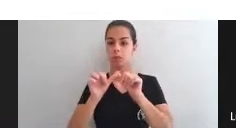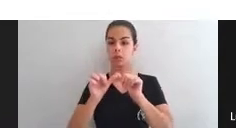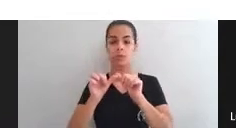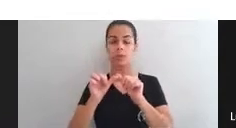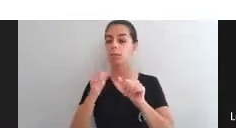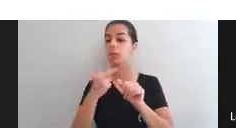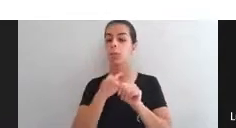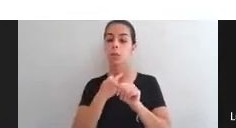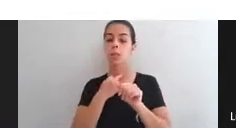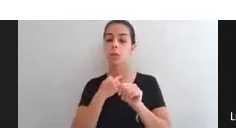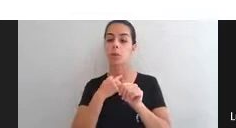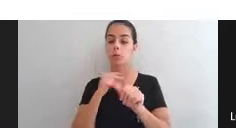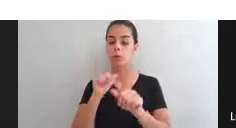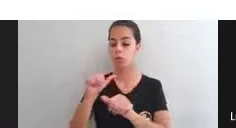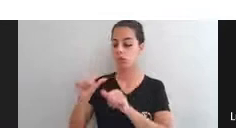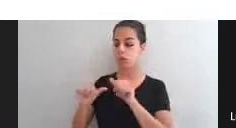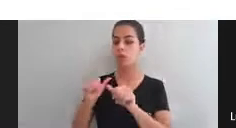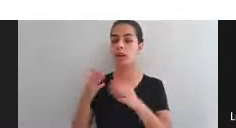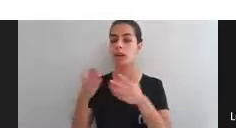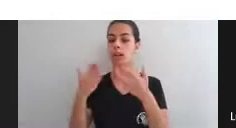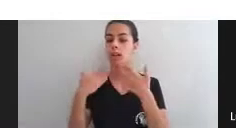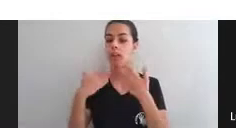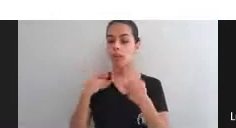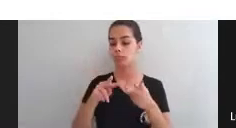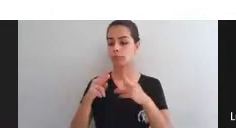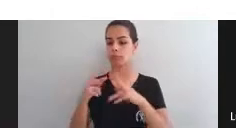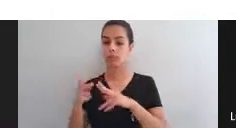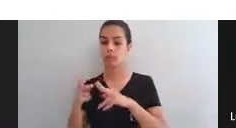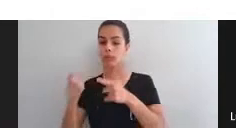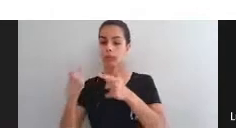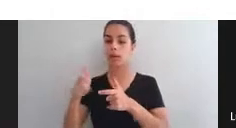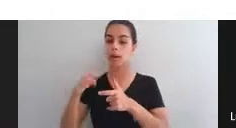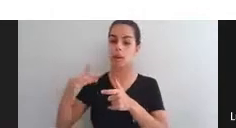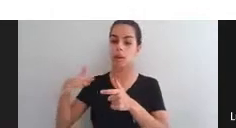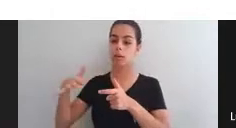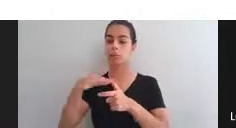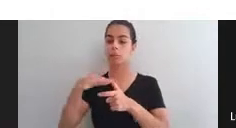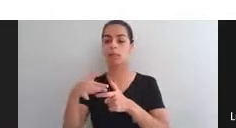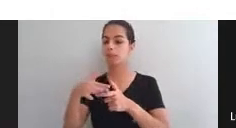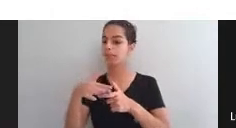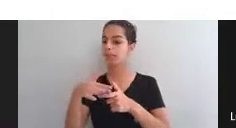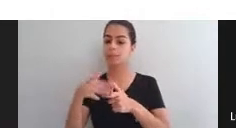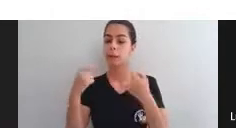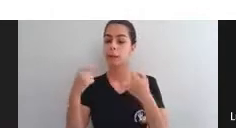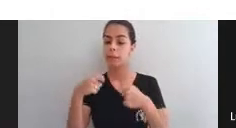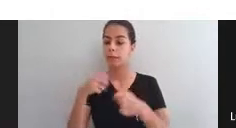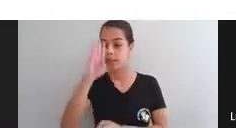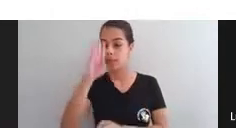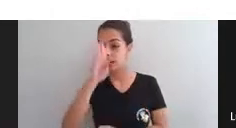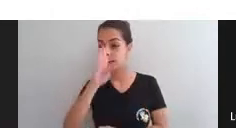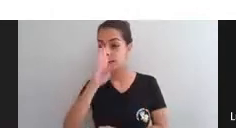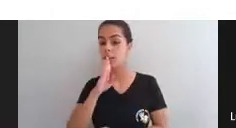pode haver troca de calor com o ambiente. A gente tem que garantir que